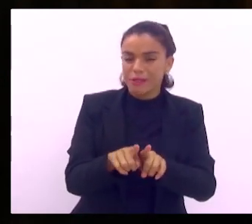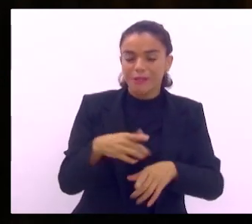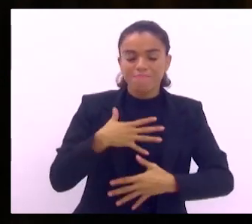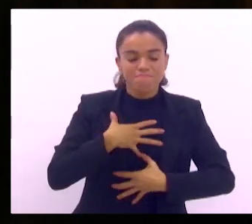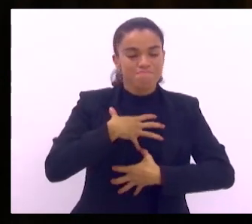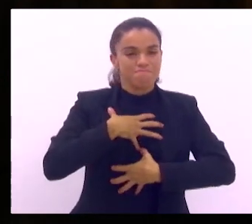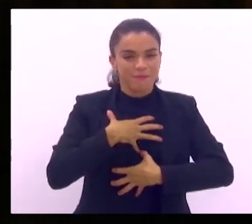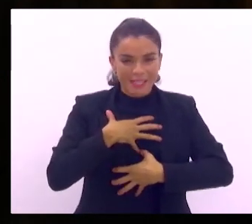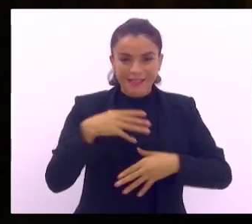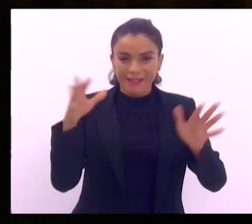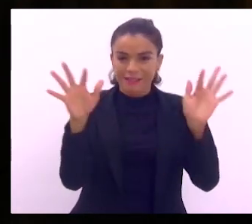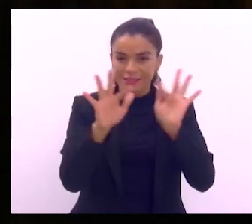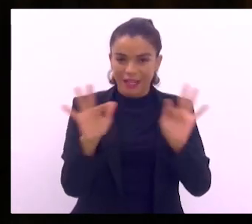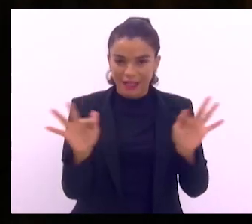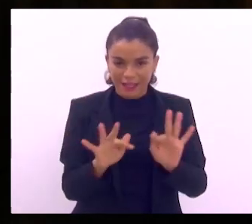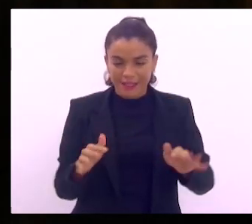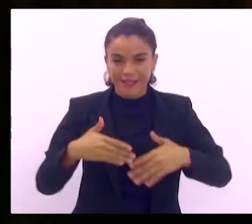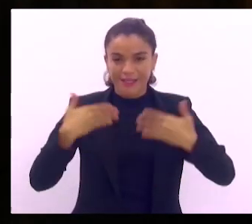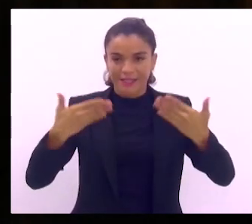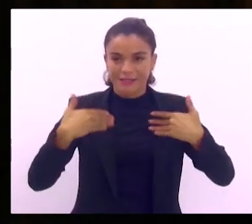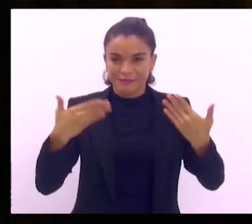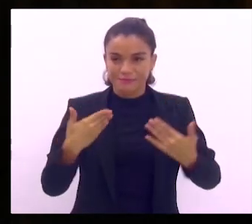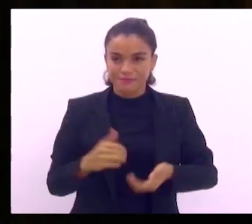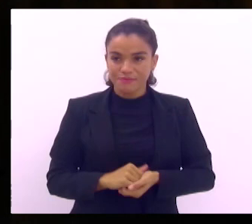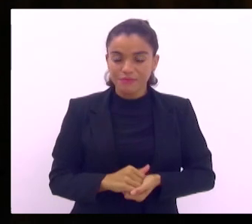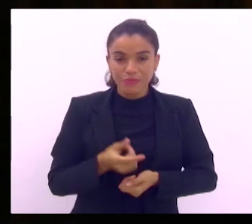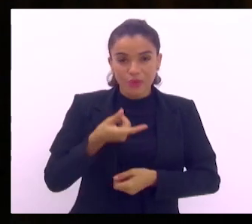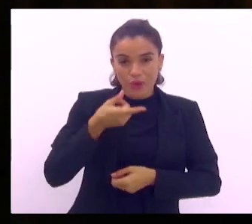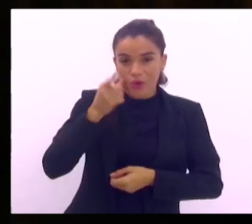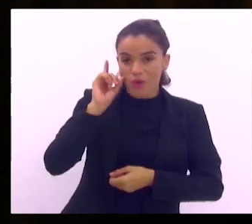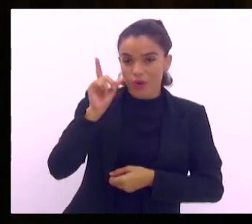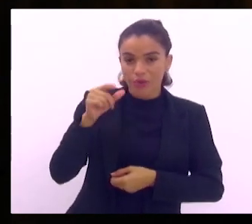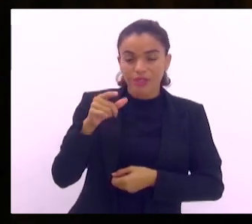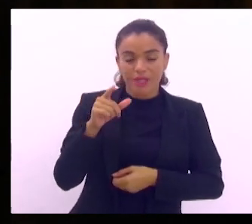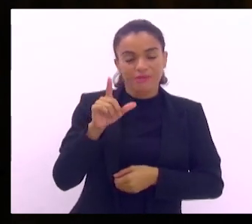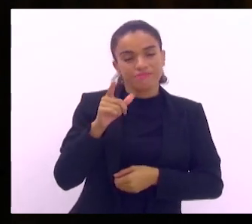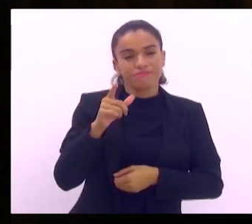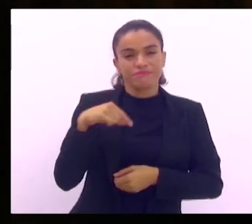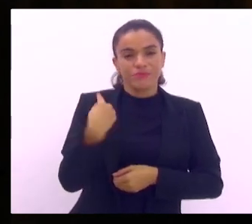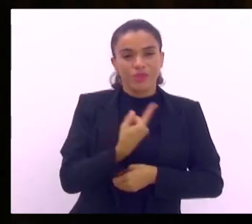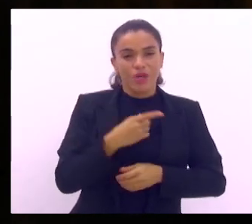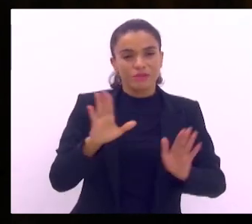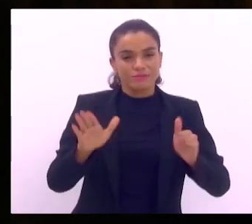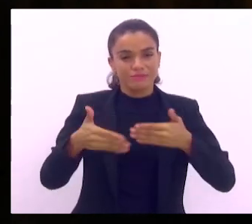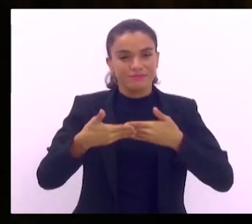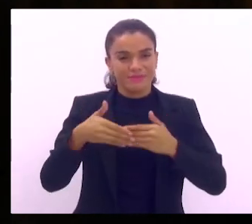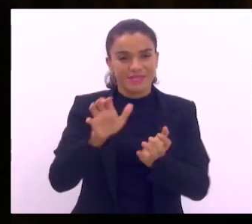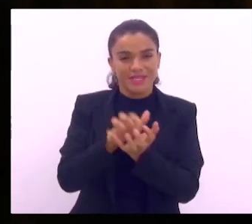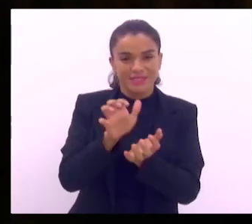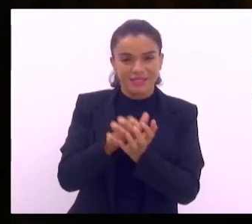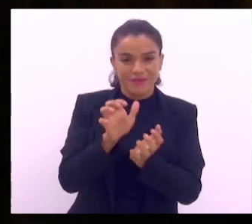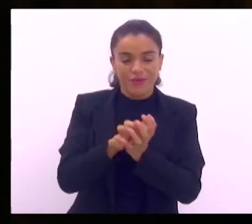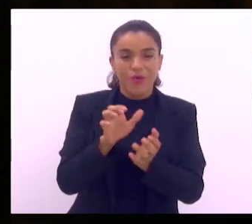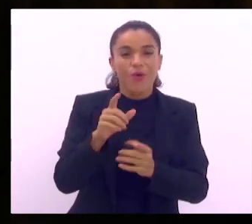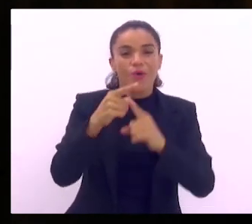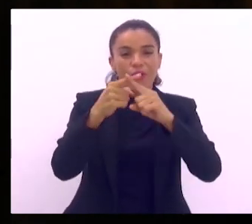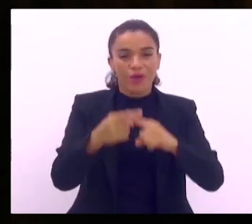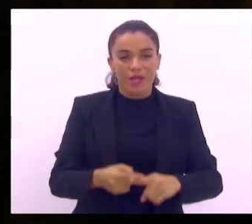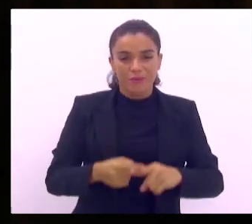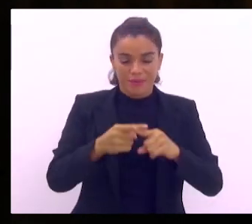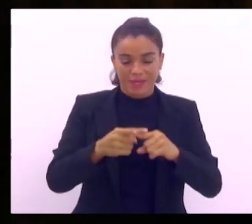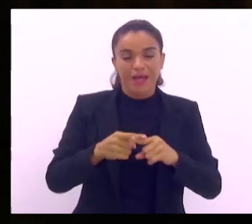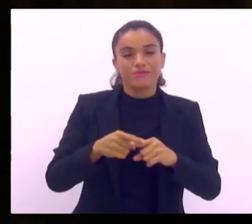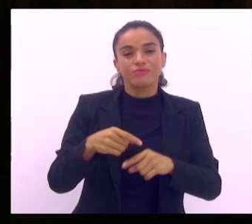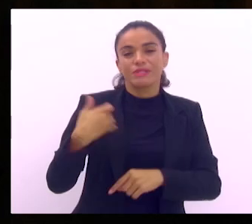de alegria, comentei com o presidente Robson Maia hoje. Ontem nós encerramos na cidade do Recife o Campeonato Brasileiro Loterias Caixa